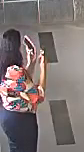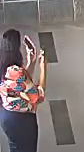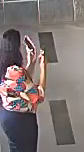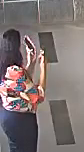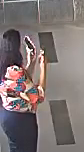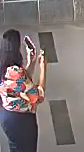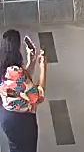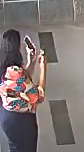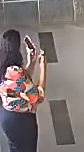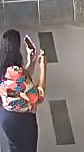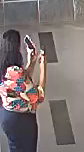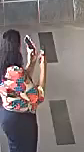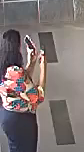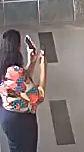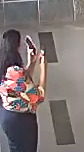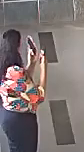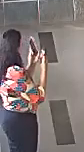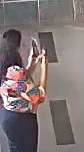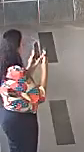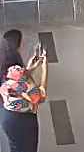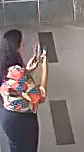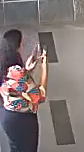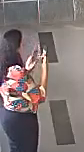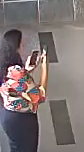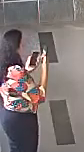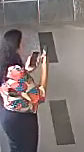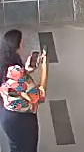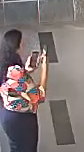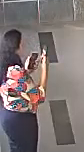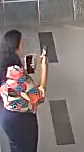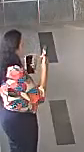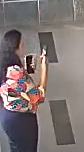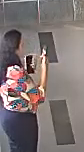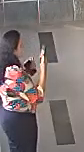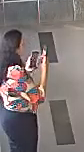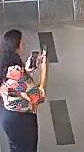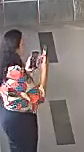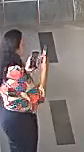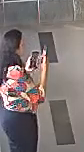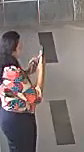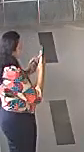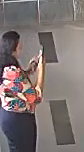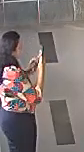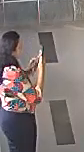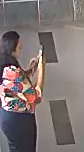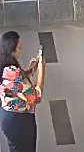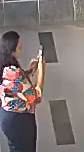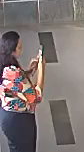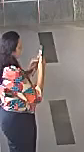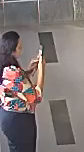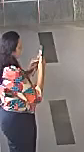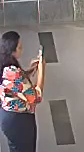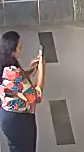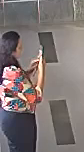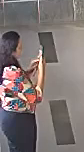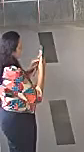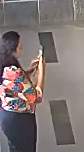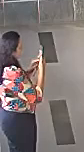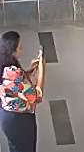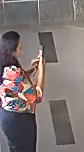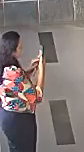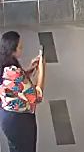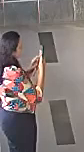série de problemas, como disse o nosso presidente, às vezes um laudo, né, com a escrita que não dá para identificar, e outros problemas que a gente